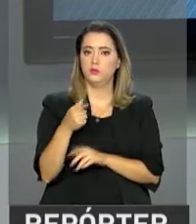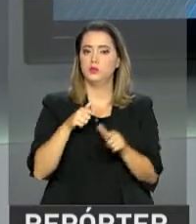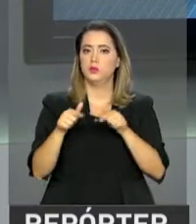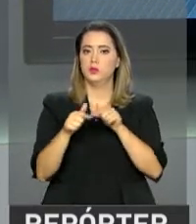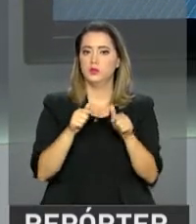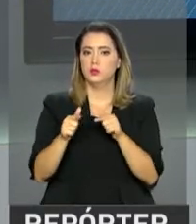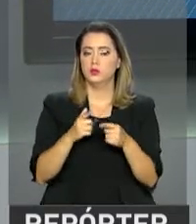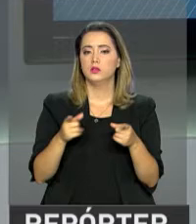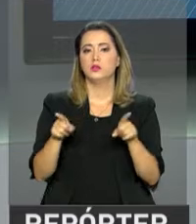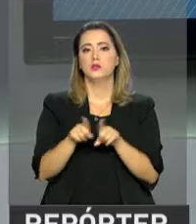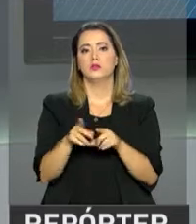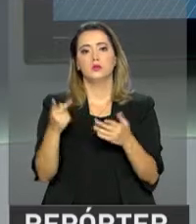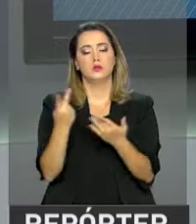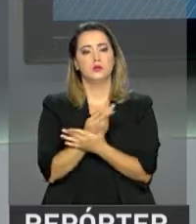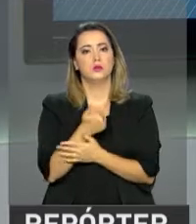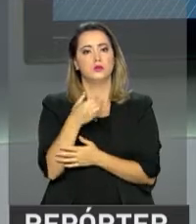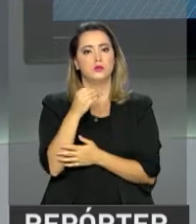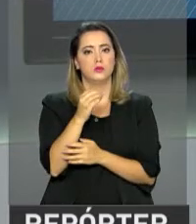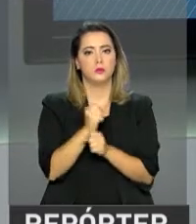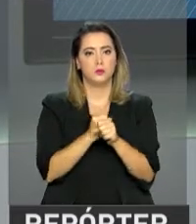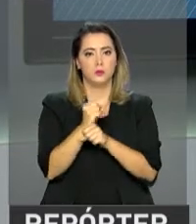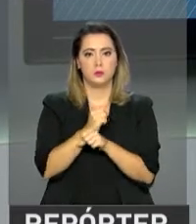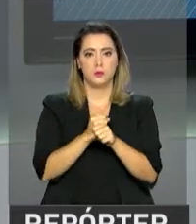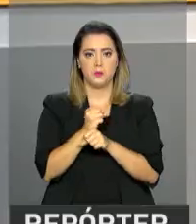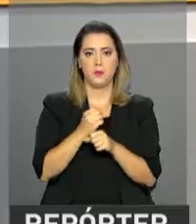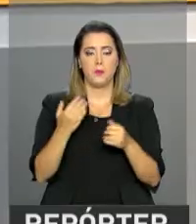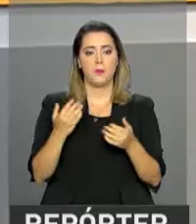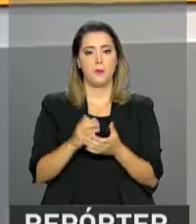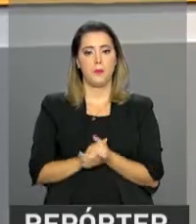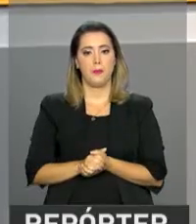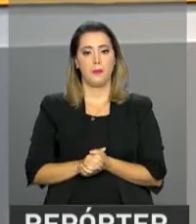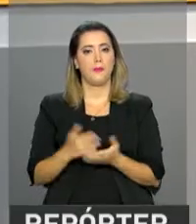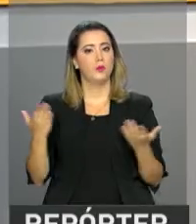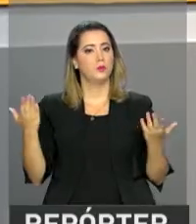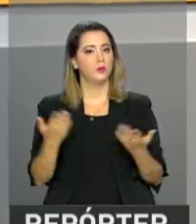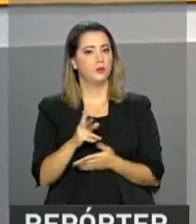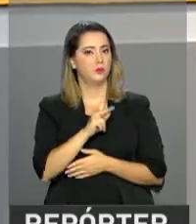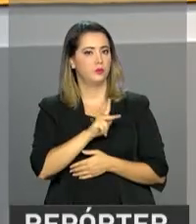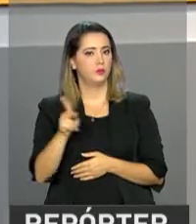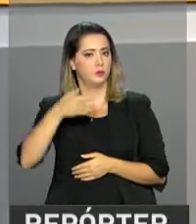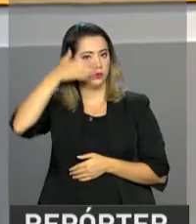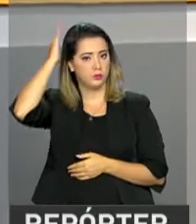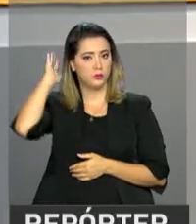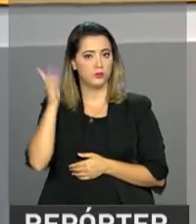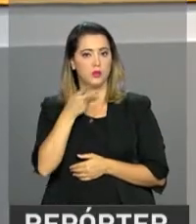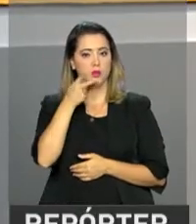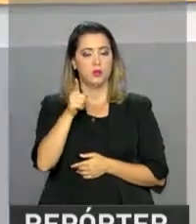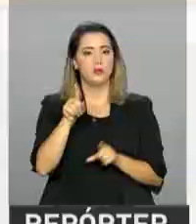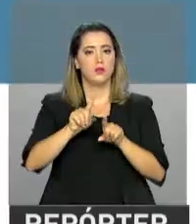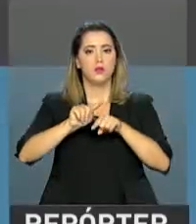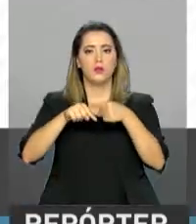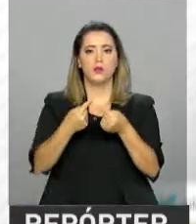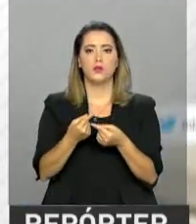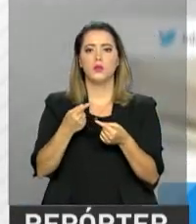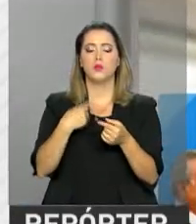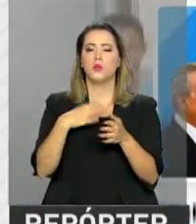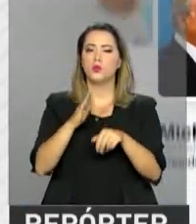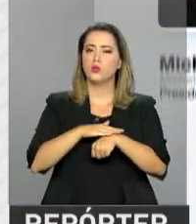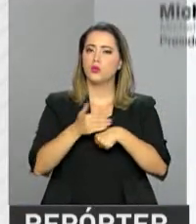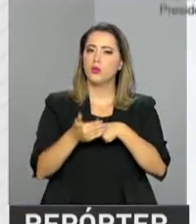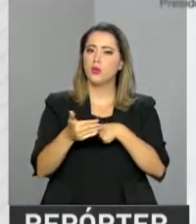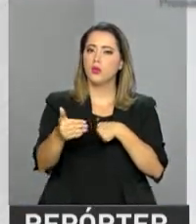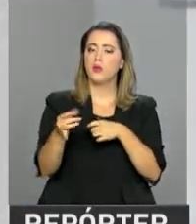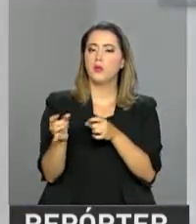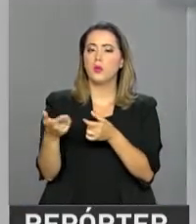diretos e indiretos nos próximos dez anos e hoje o presidente michel temer disse que depois de um longo período sem